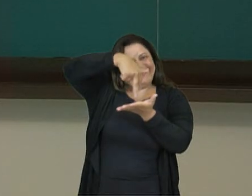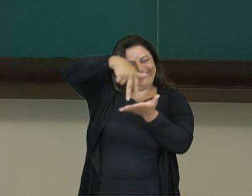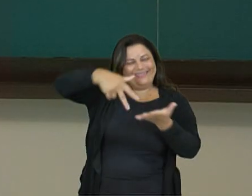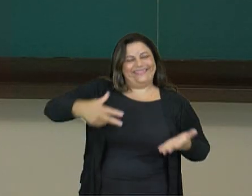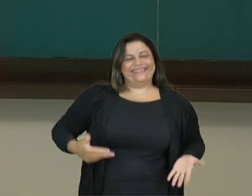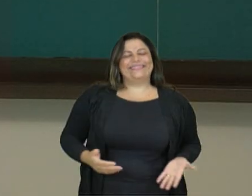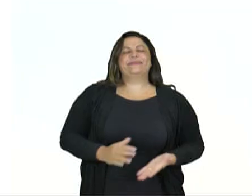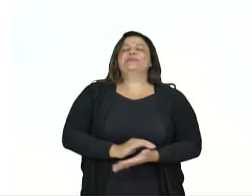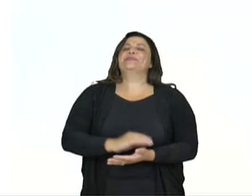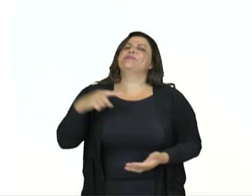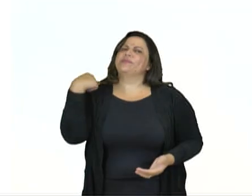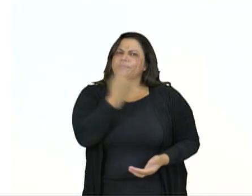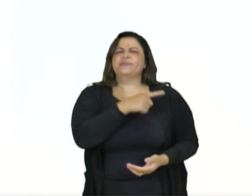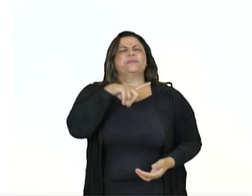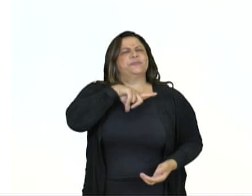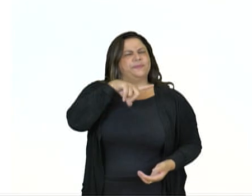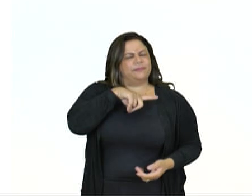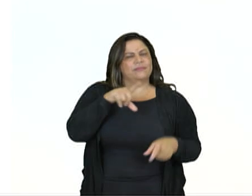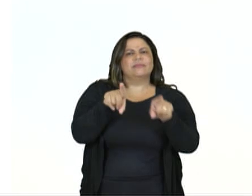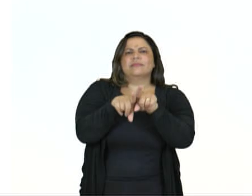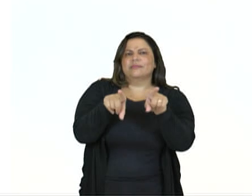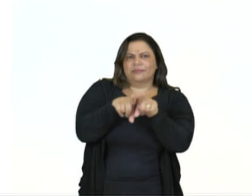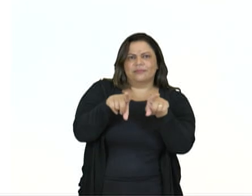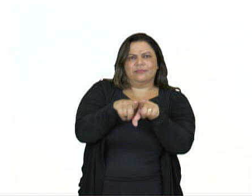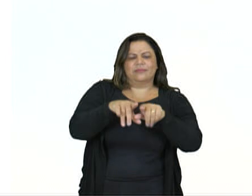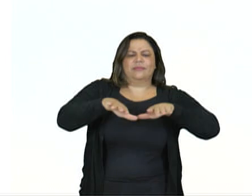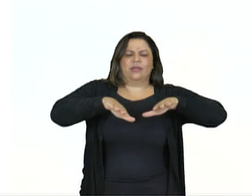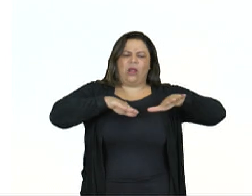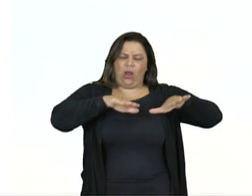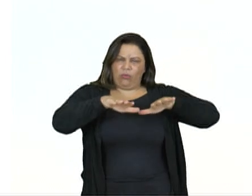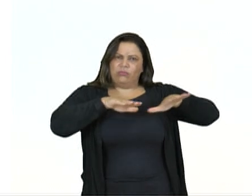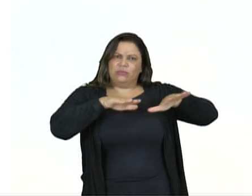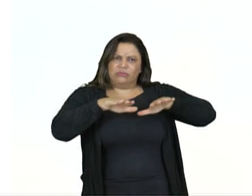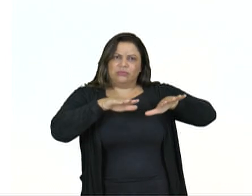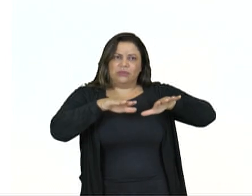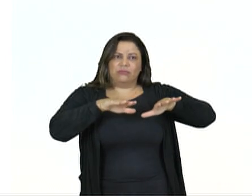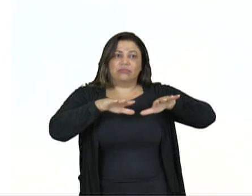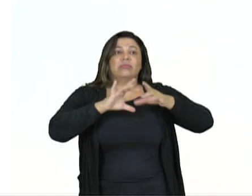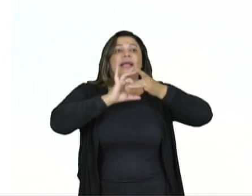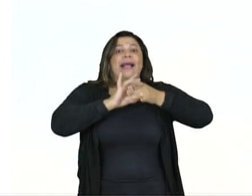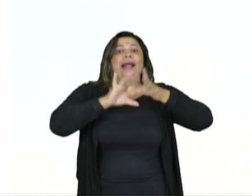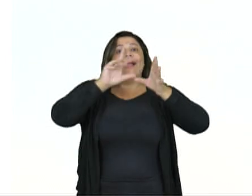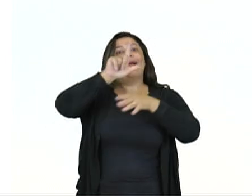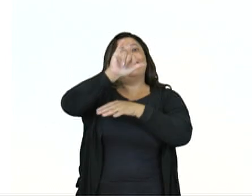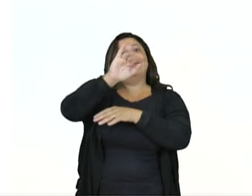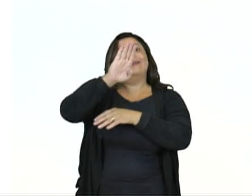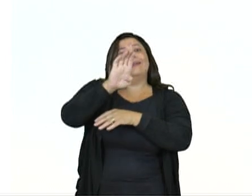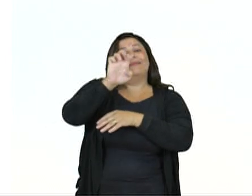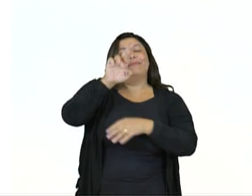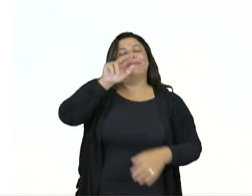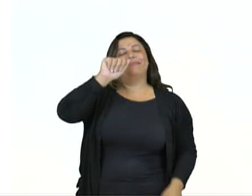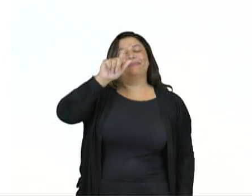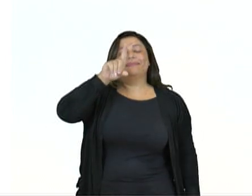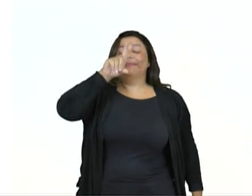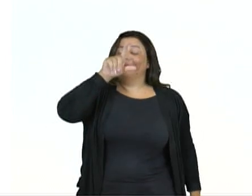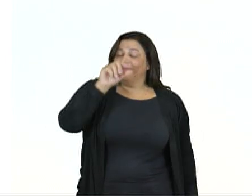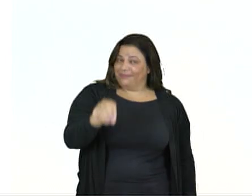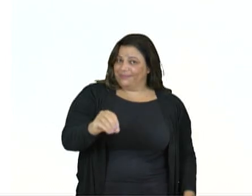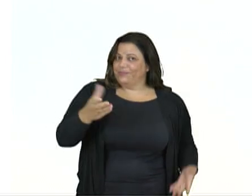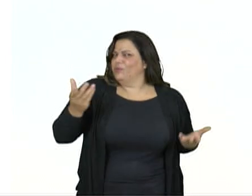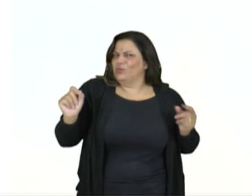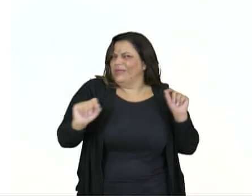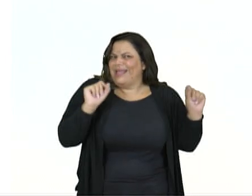temos também no movimento corporal o movimento liberado, O que é esse movimento